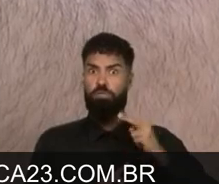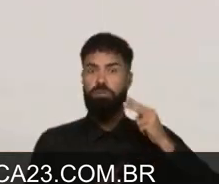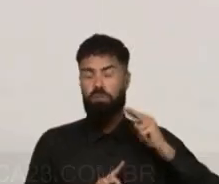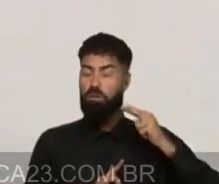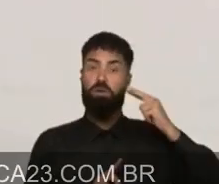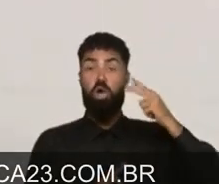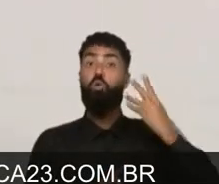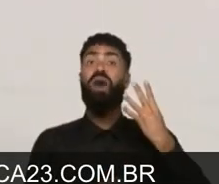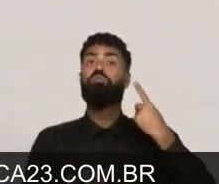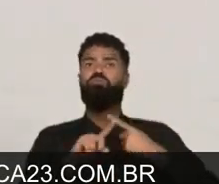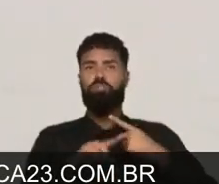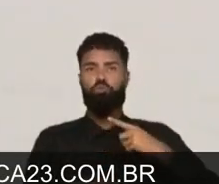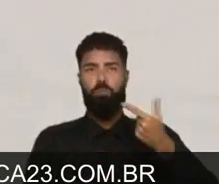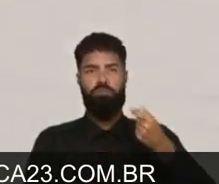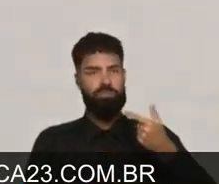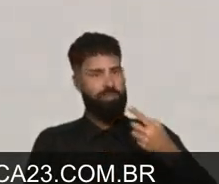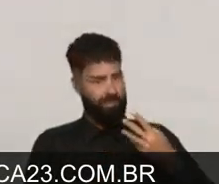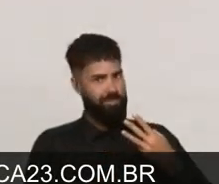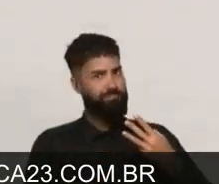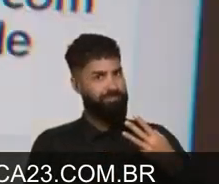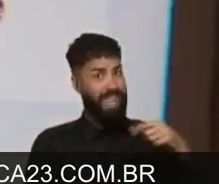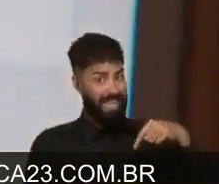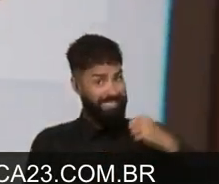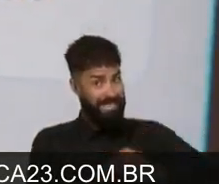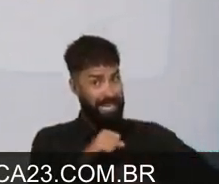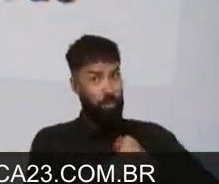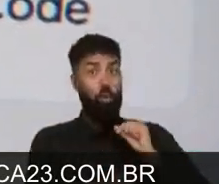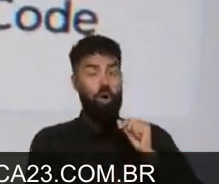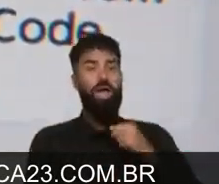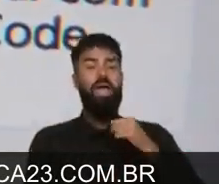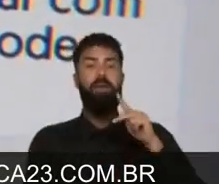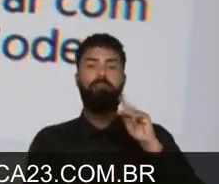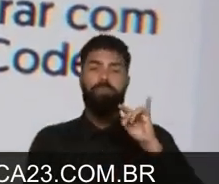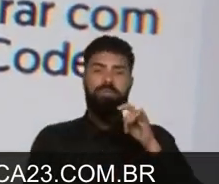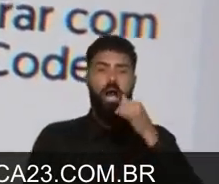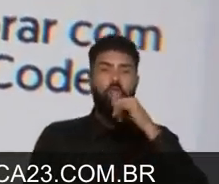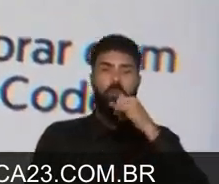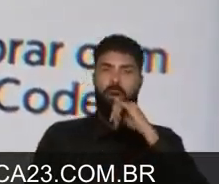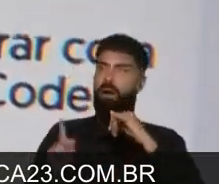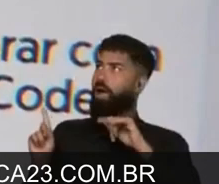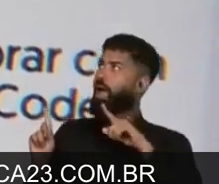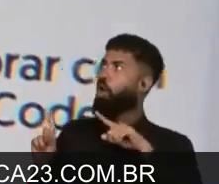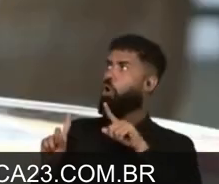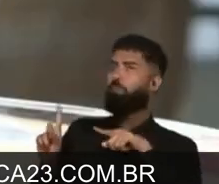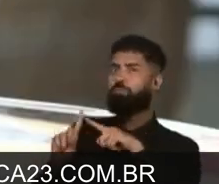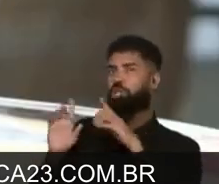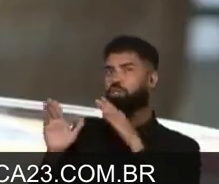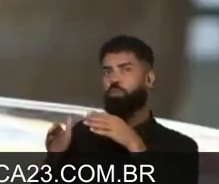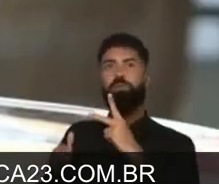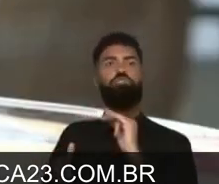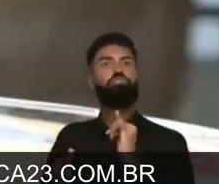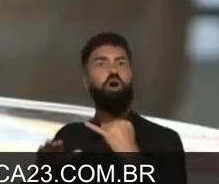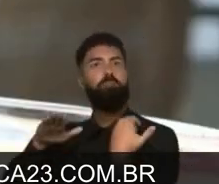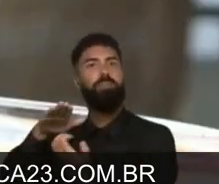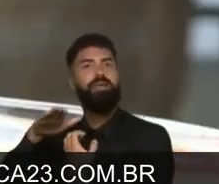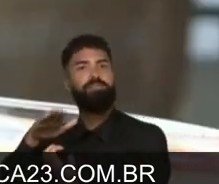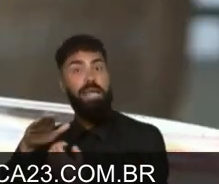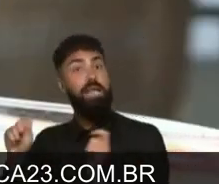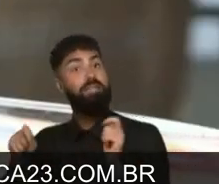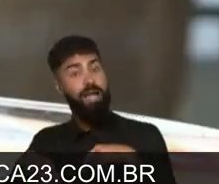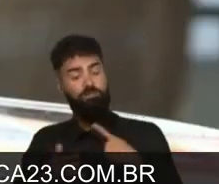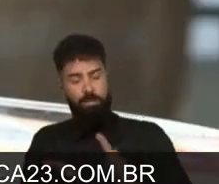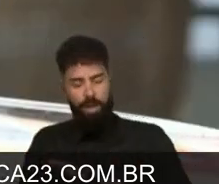2023. A novidade este ano fica por conta do Pix automático, que tem como público-alvo as empresas. Com ele vai ser possível